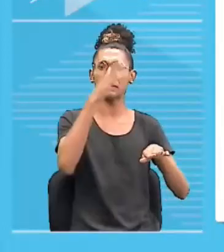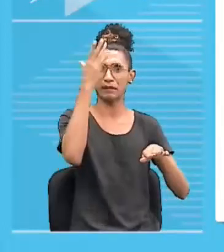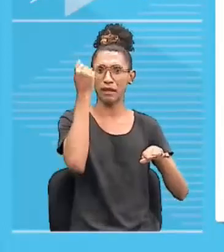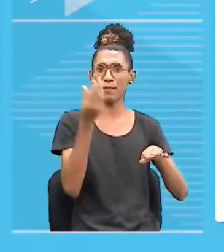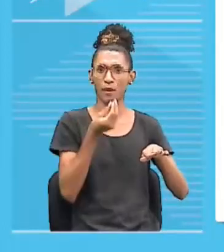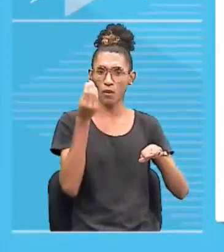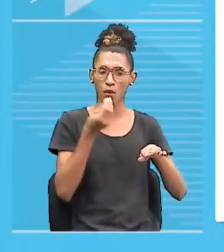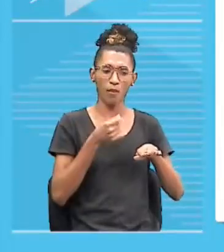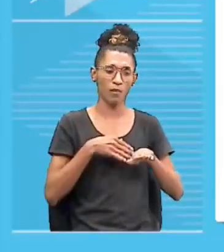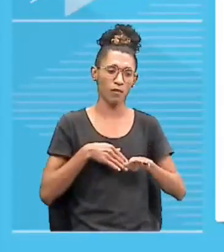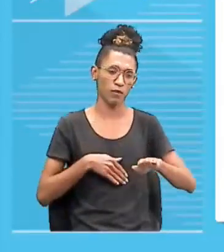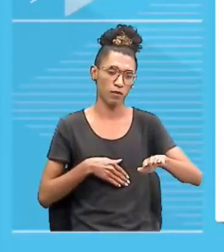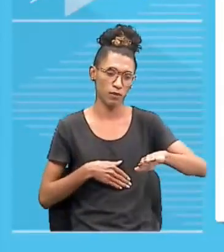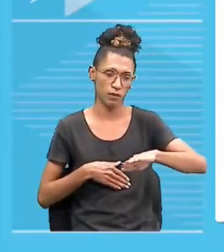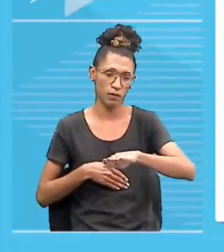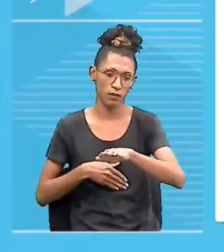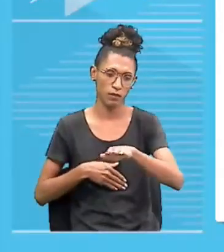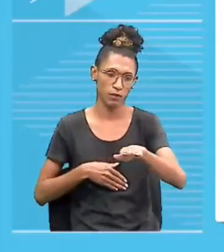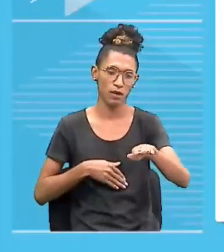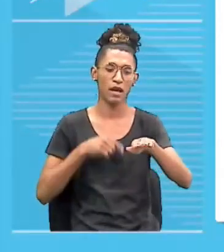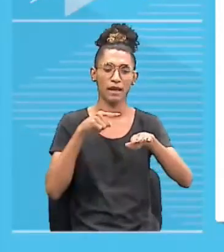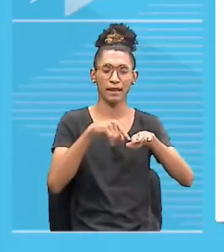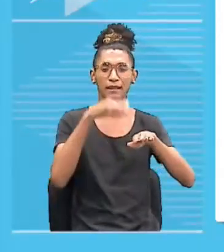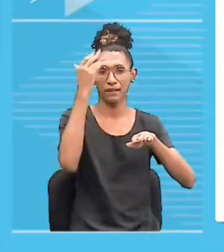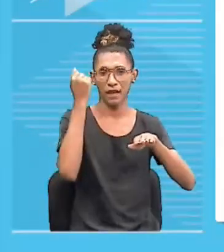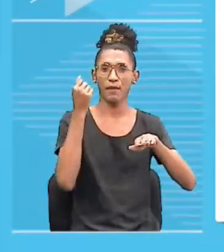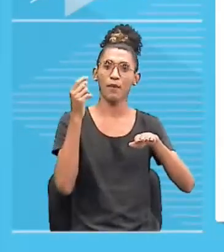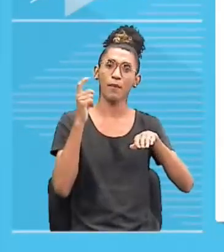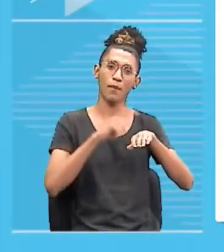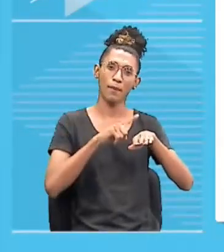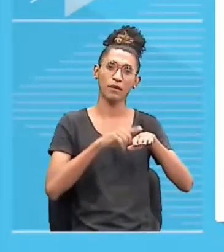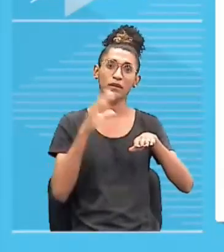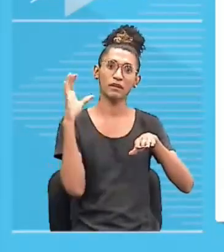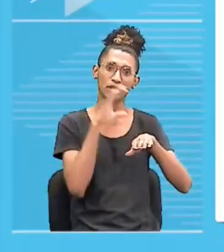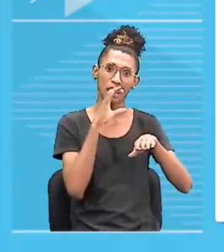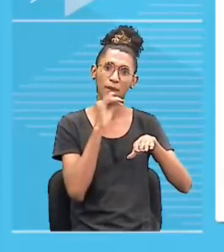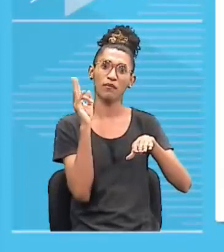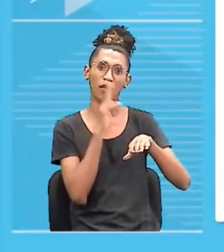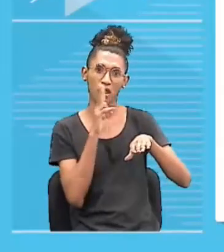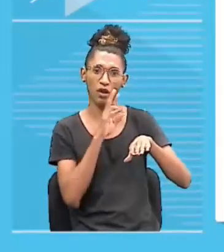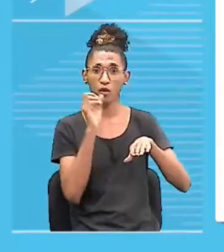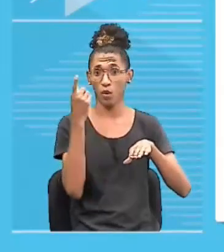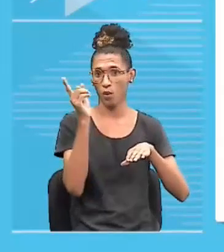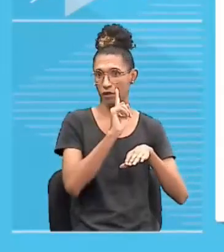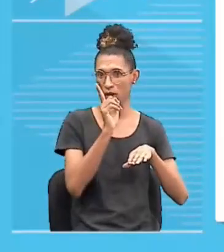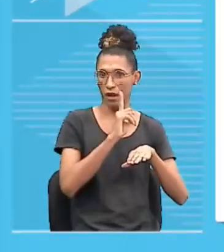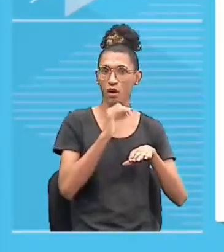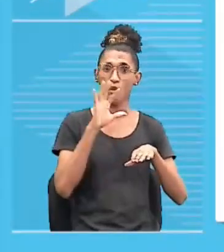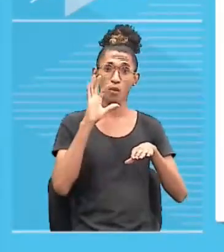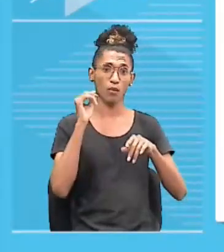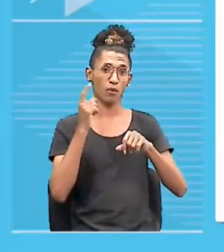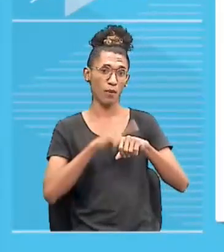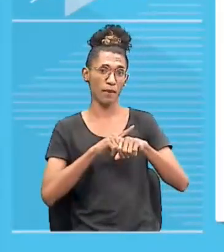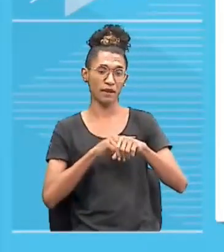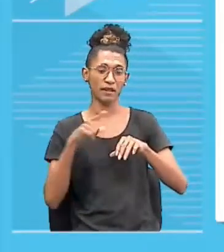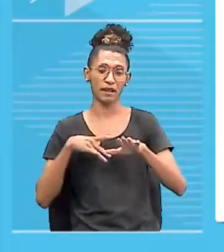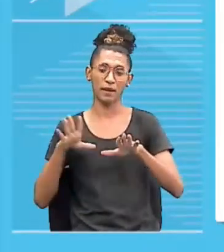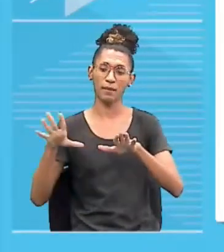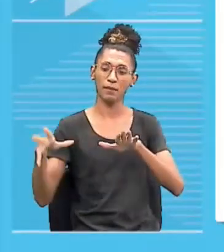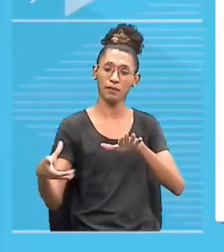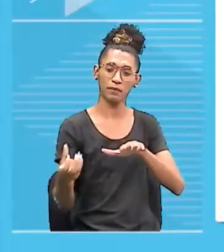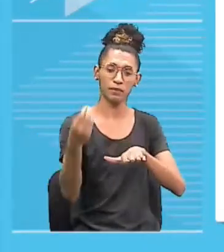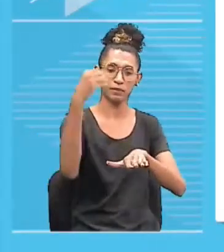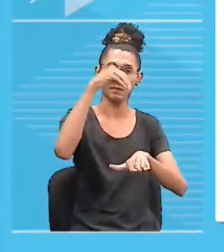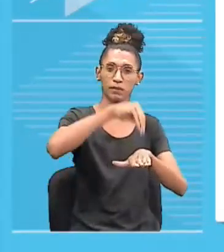prosseguir. Eles sabem o momento de parar, o momento de aumentar a velocidade, quando que eles devem pegar uma carga, eles